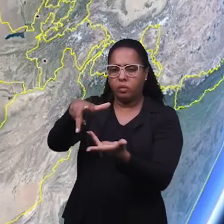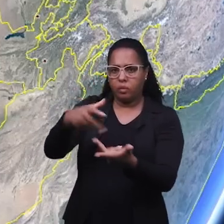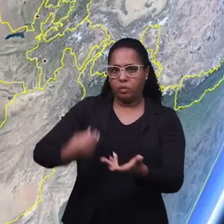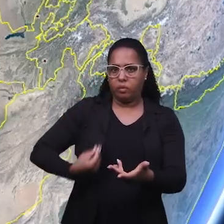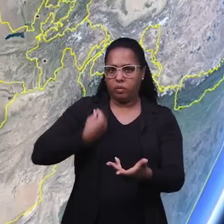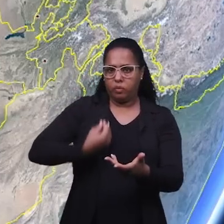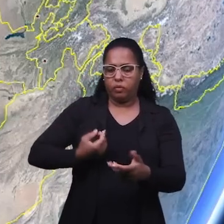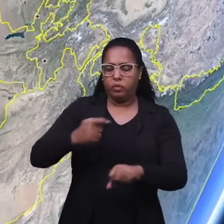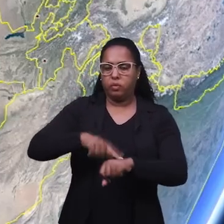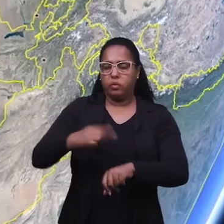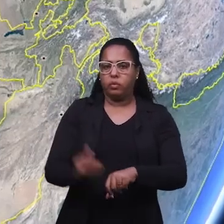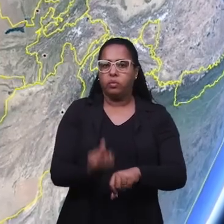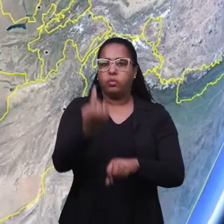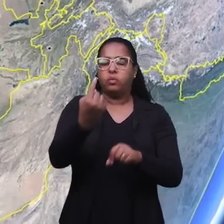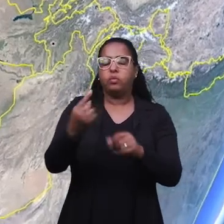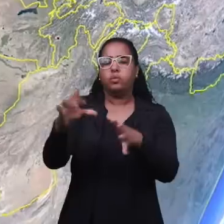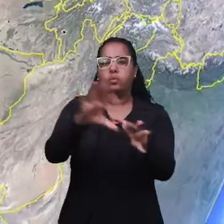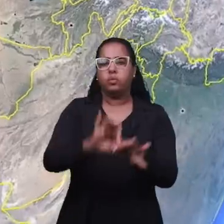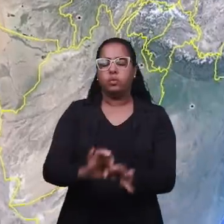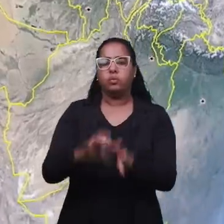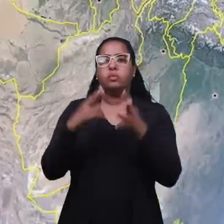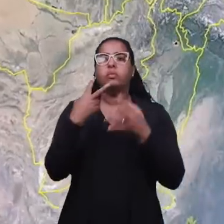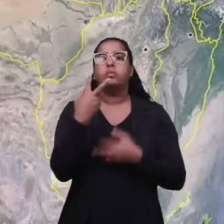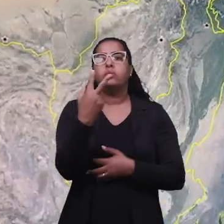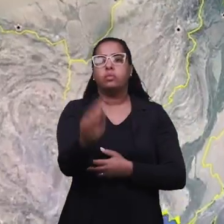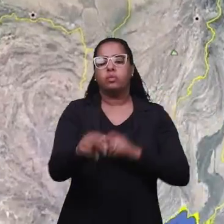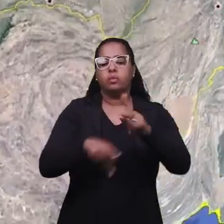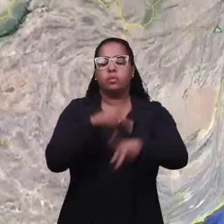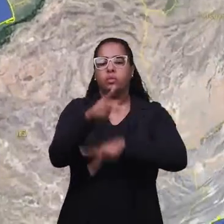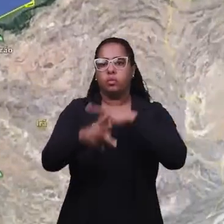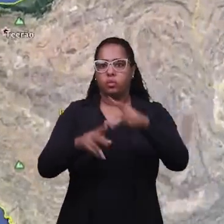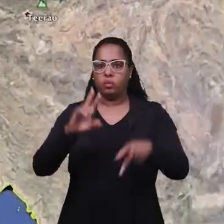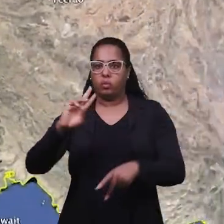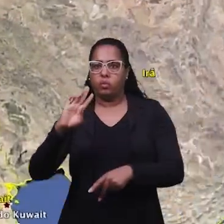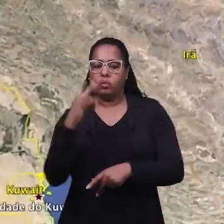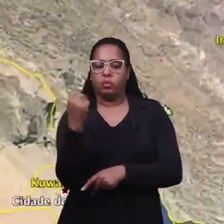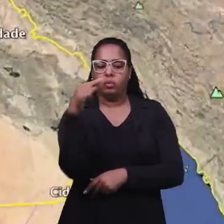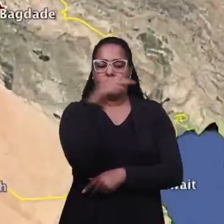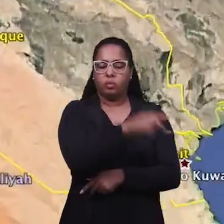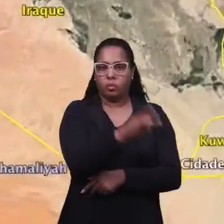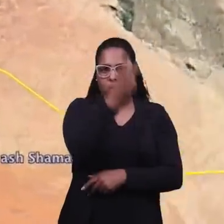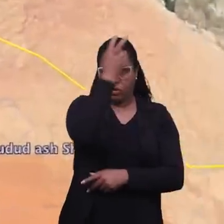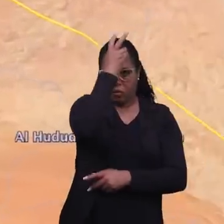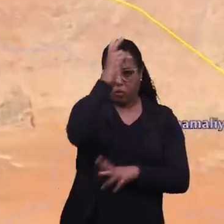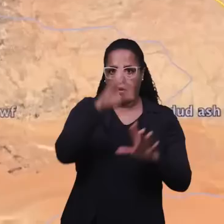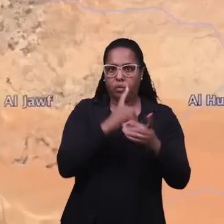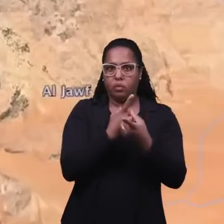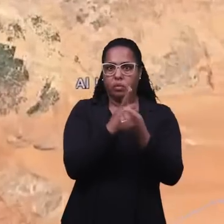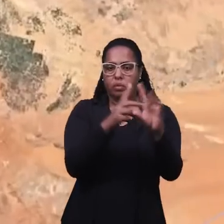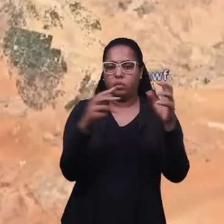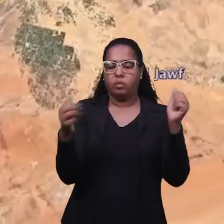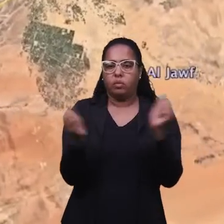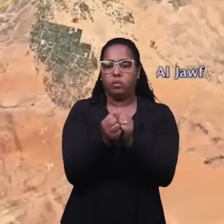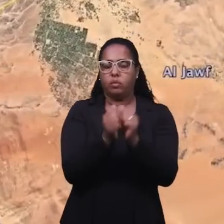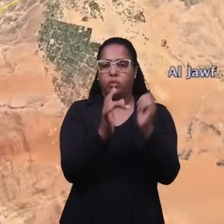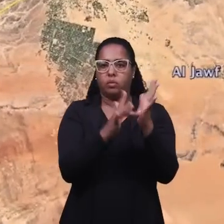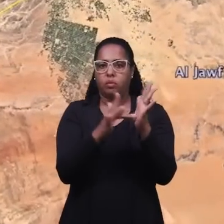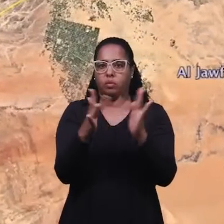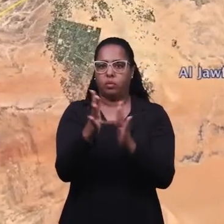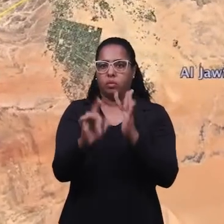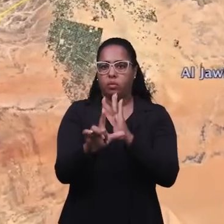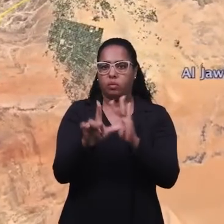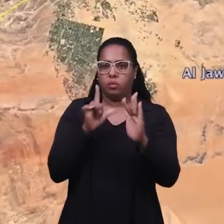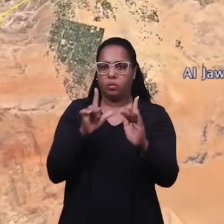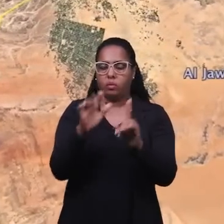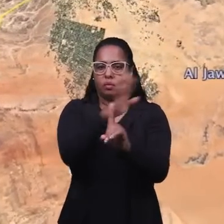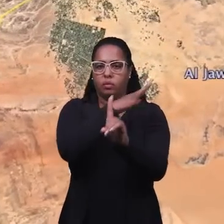um momento de unidade e comunhão, como viveram os hebreus na saída do Egito e os discípulos com o Senhor Jesus